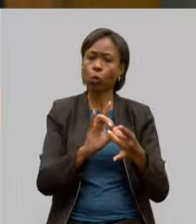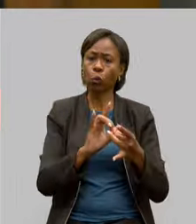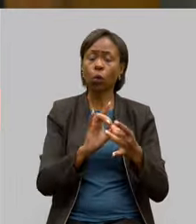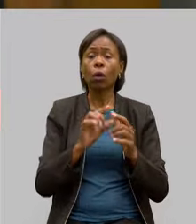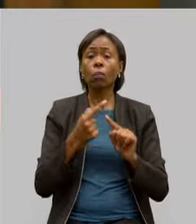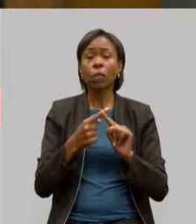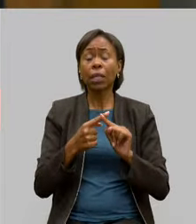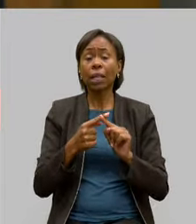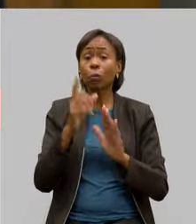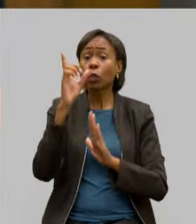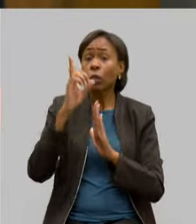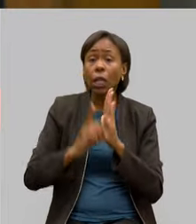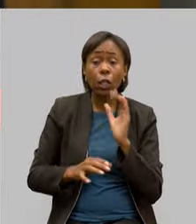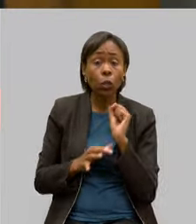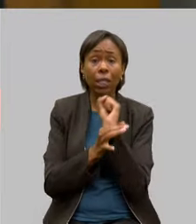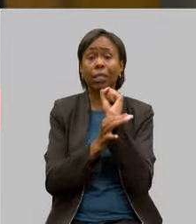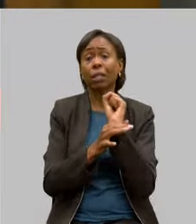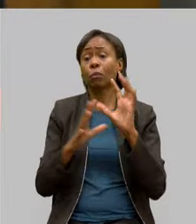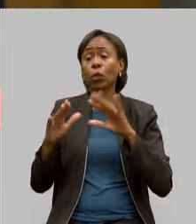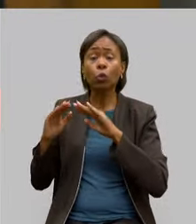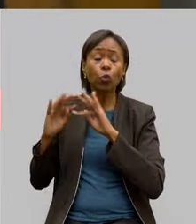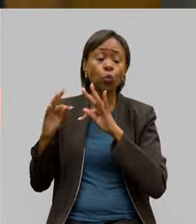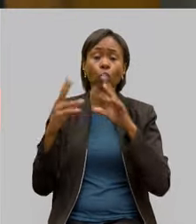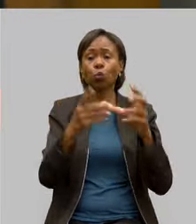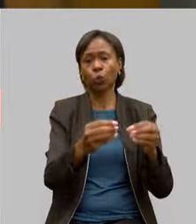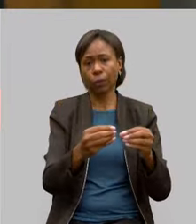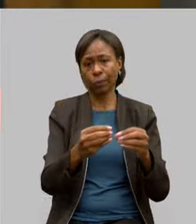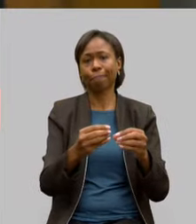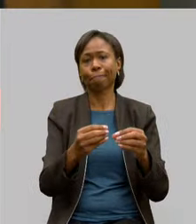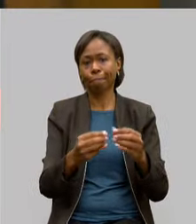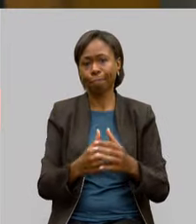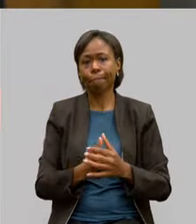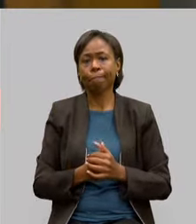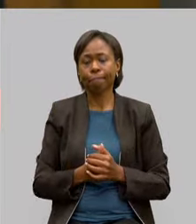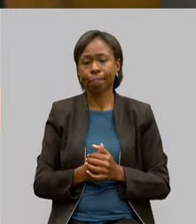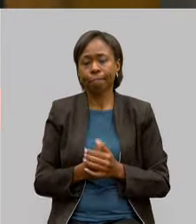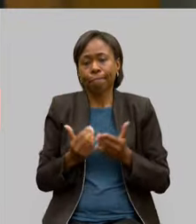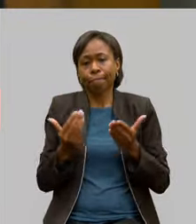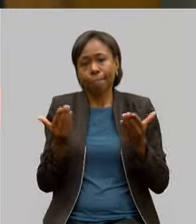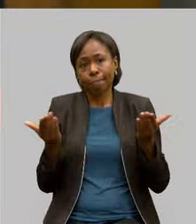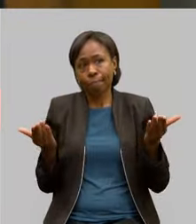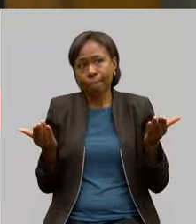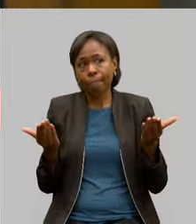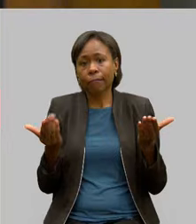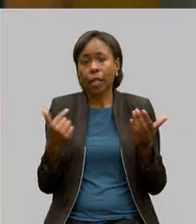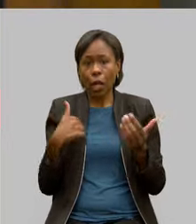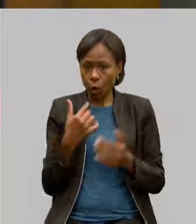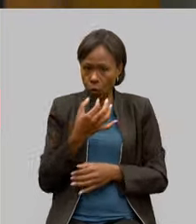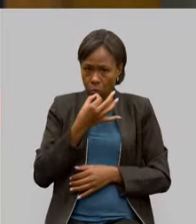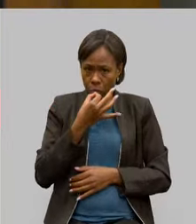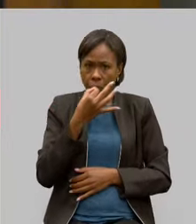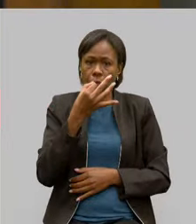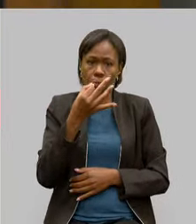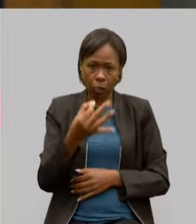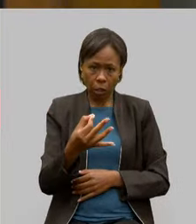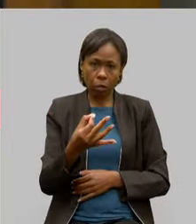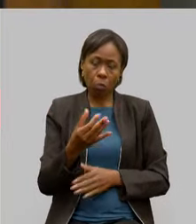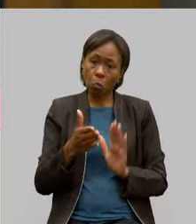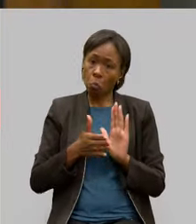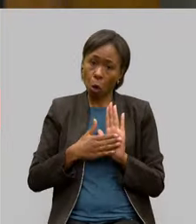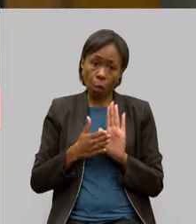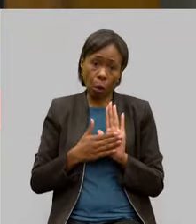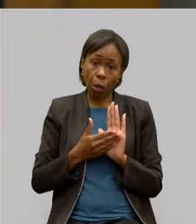conquista de um direito que é para todos então assim até sugiro como uma proposta de